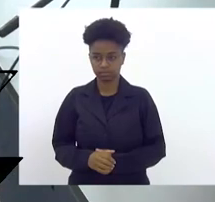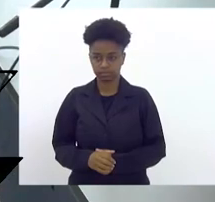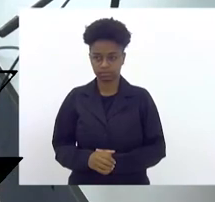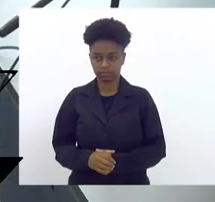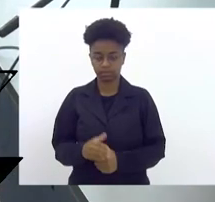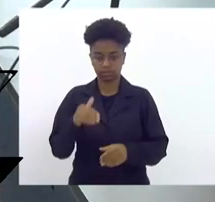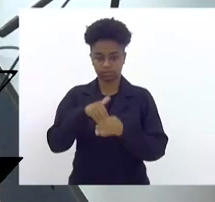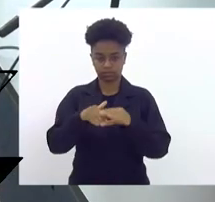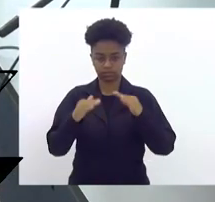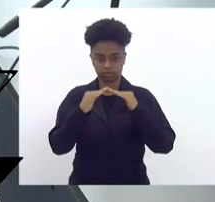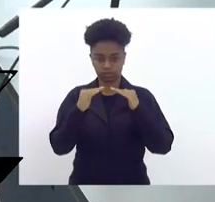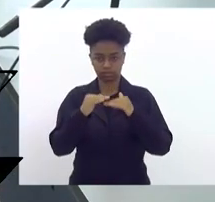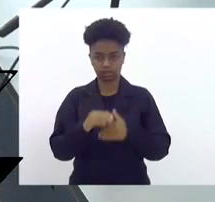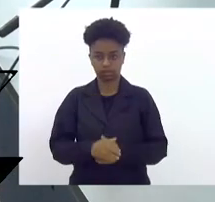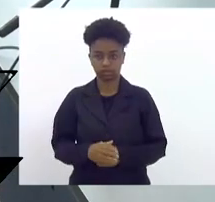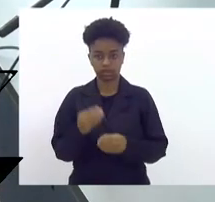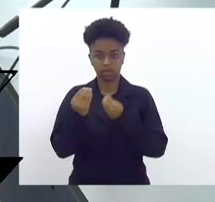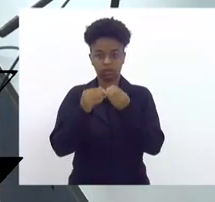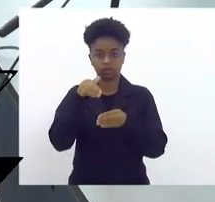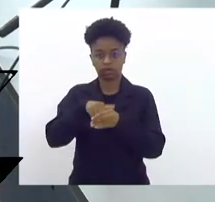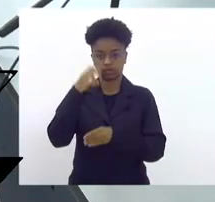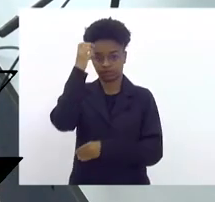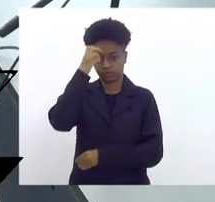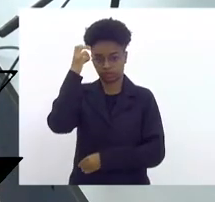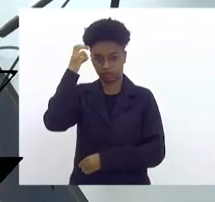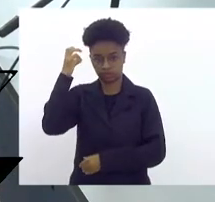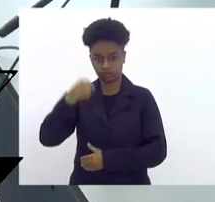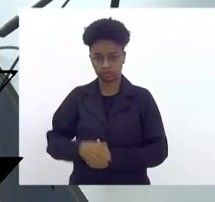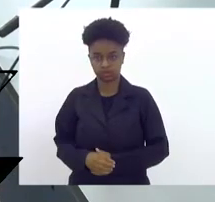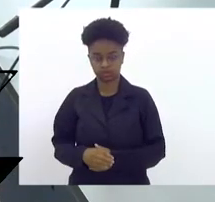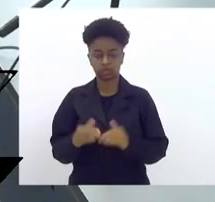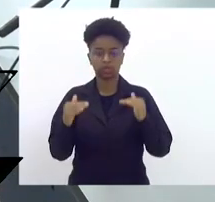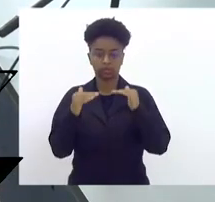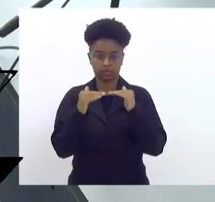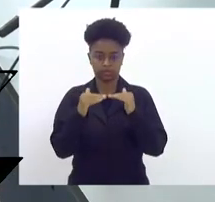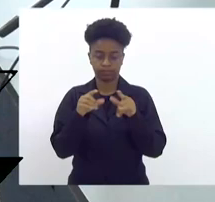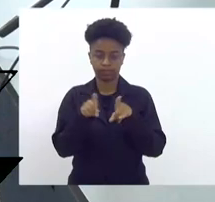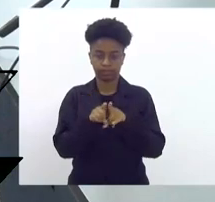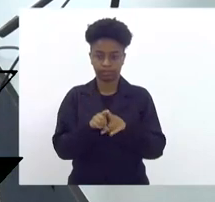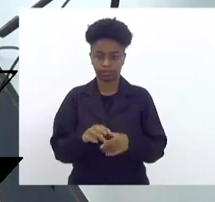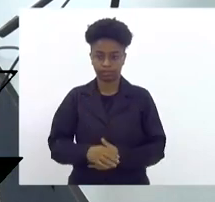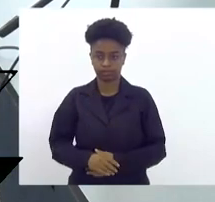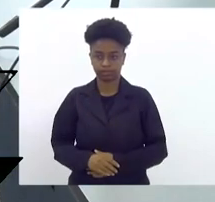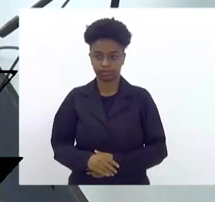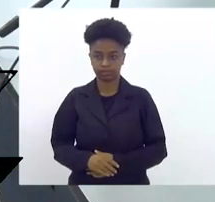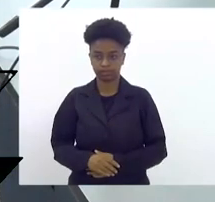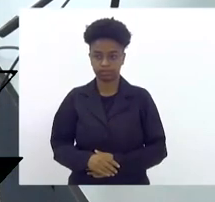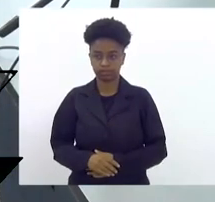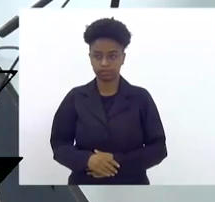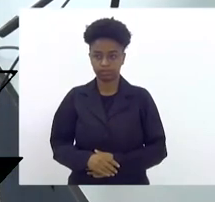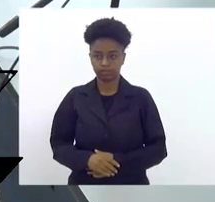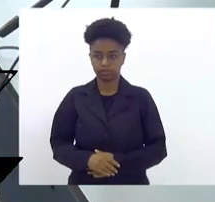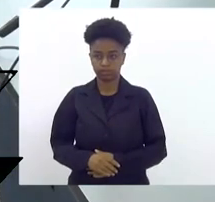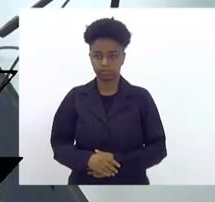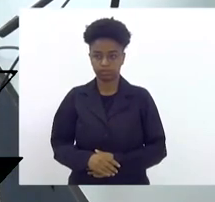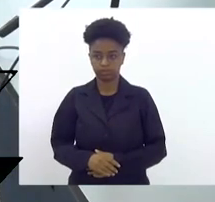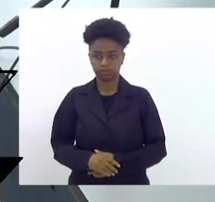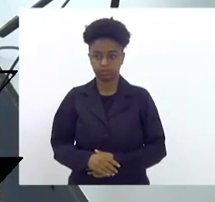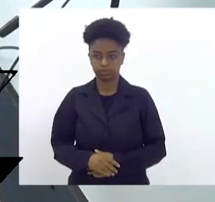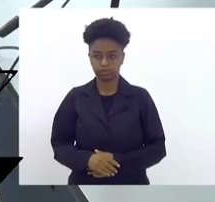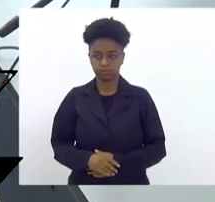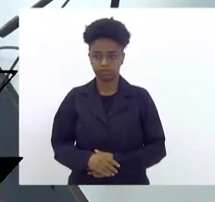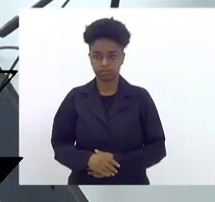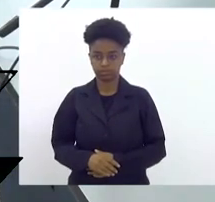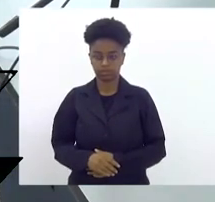foto favorável Presidente como vota Verônica favorável Presidente bom no dia